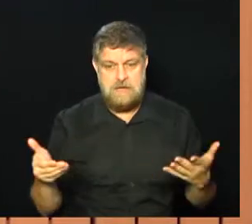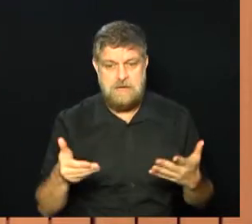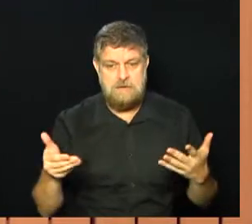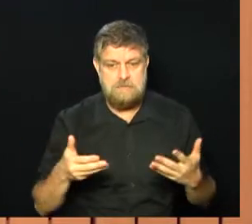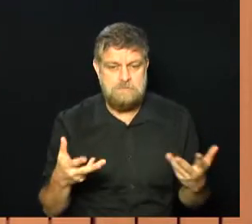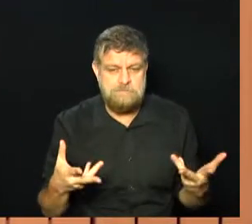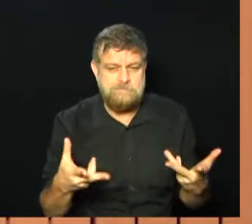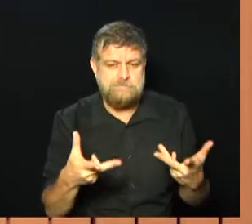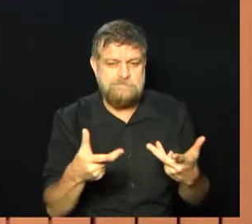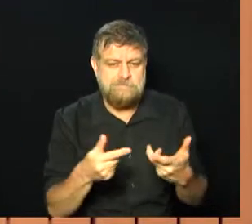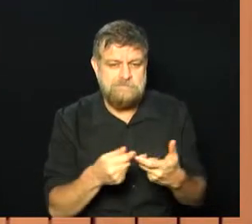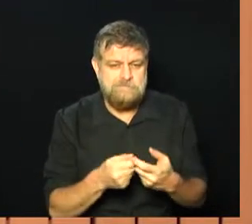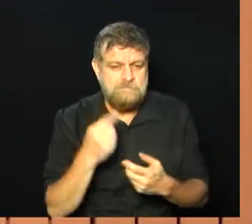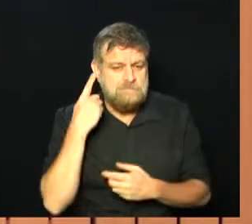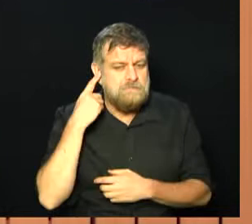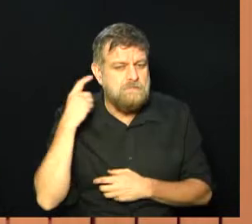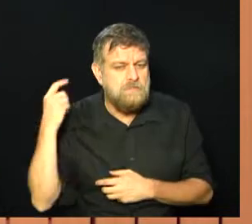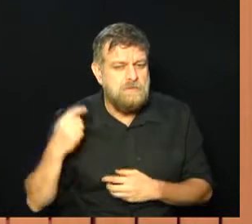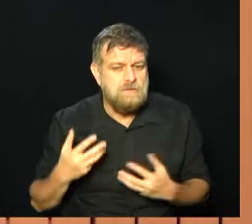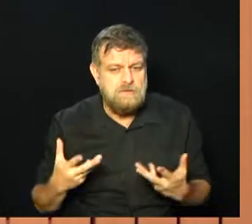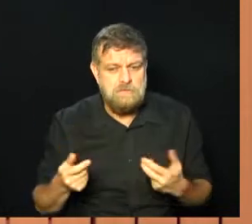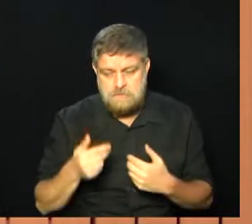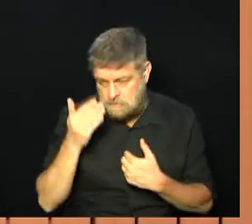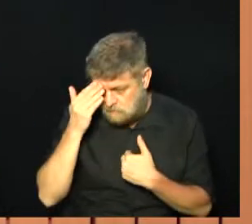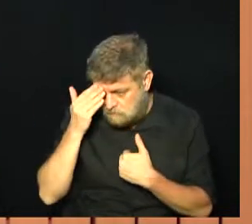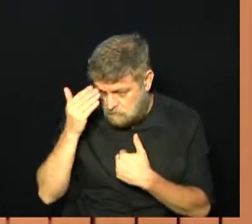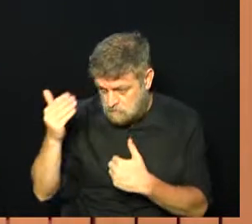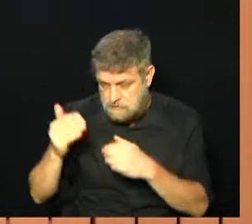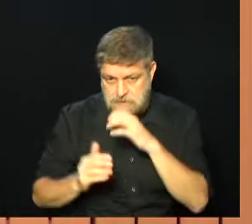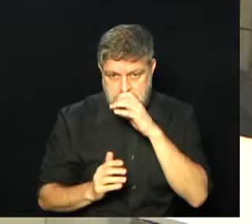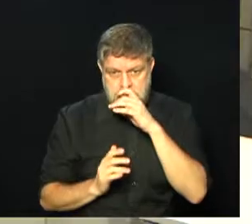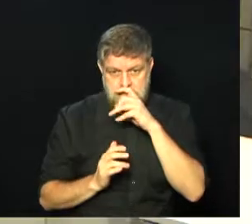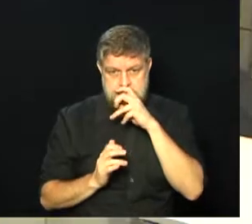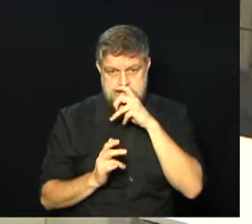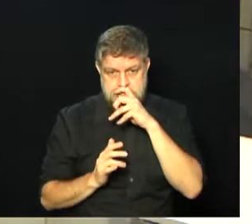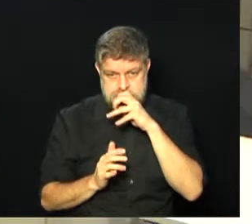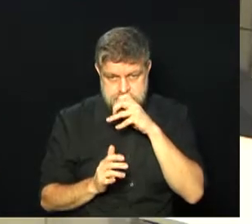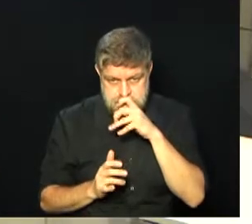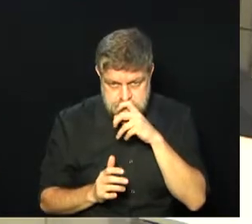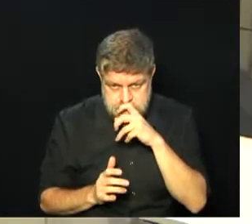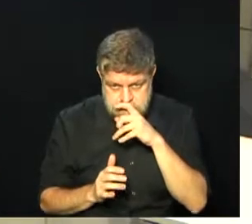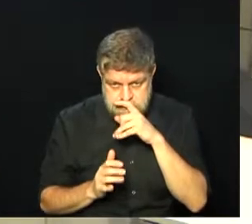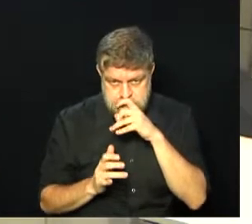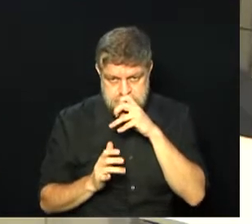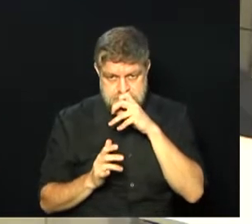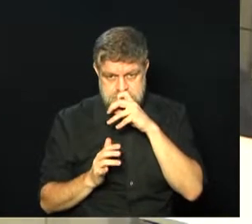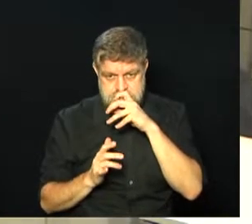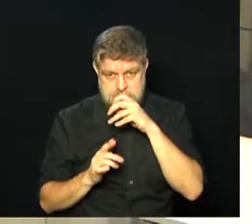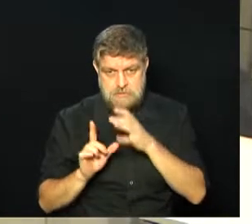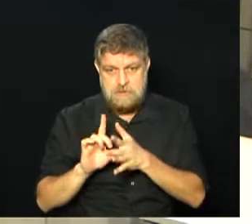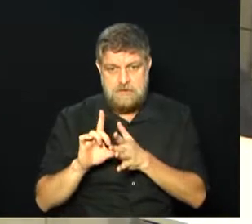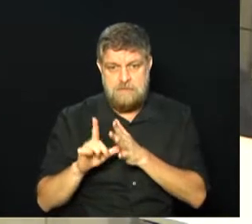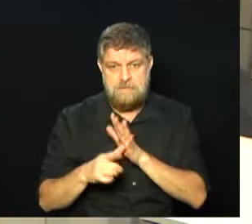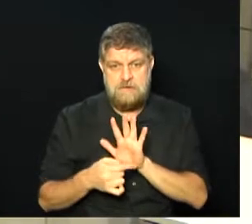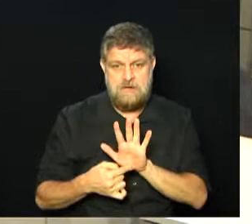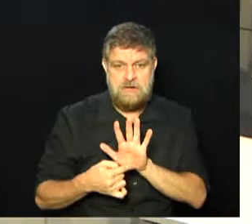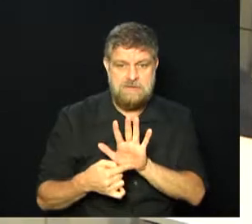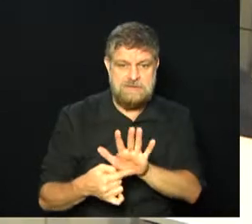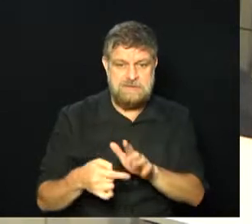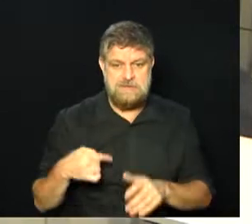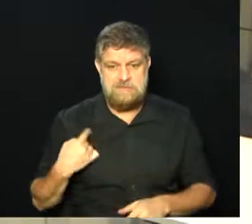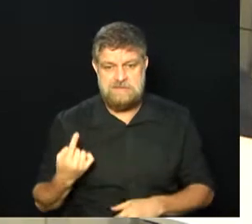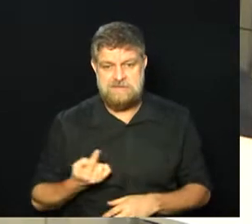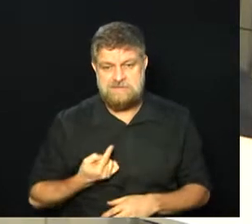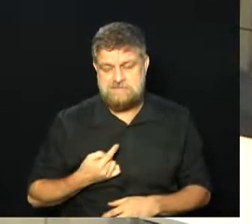saxofone. João Bueno, obrigado aí, viu, por estar aqui com a gente. Depois ele vai tocar, fazer mais uma palhinha aí para a